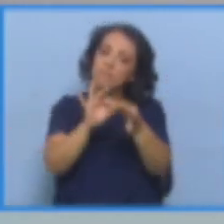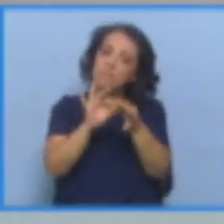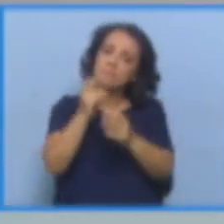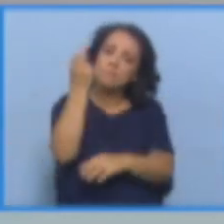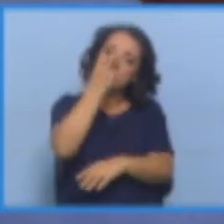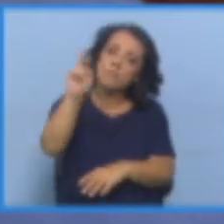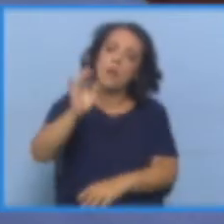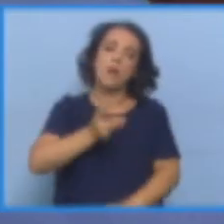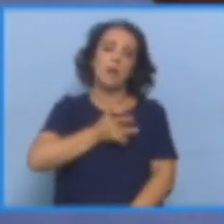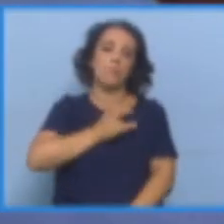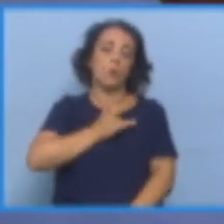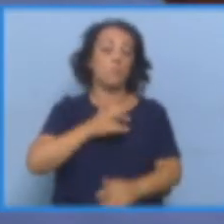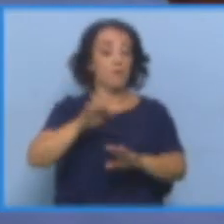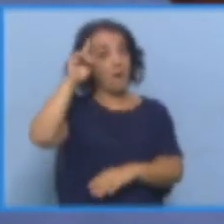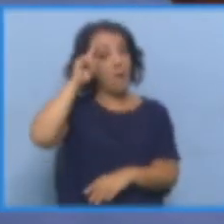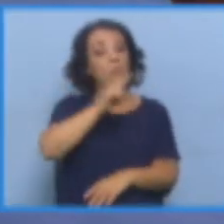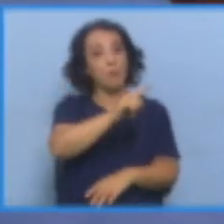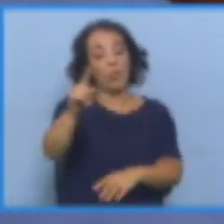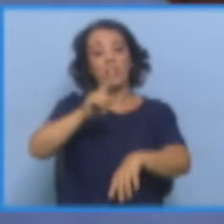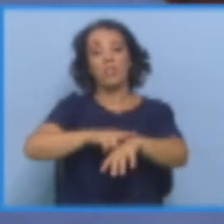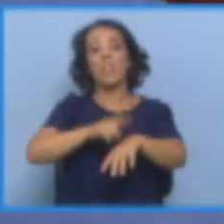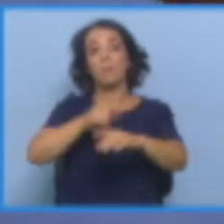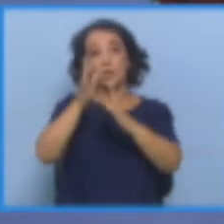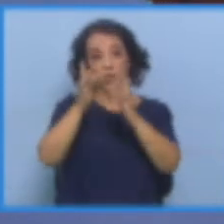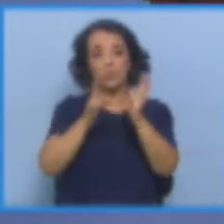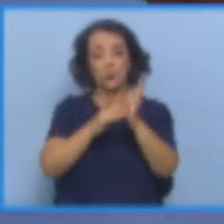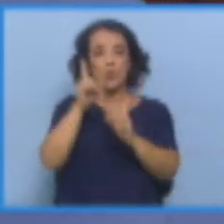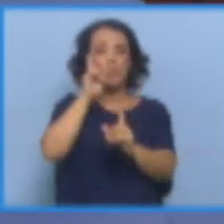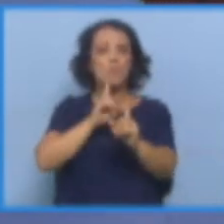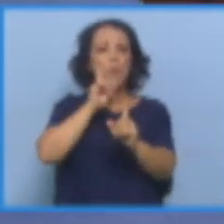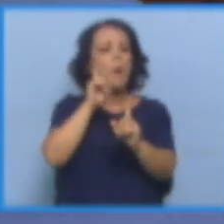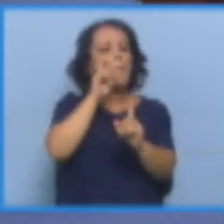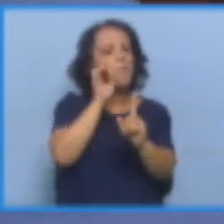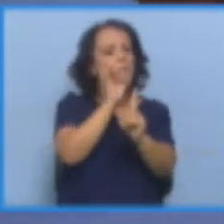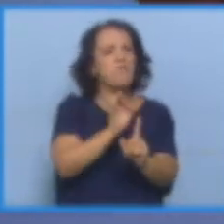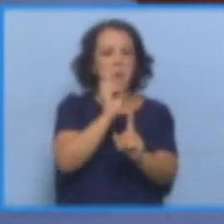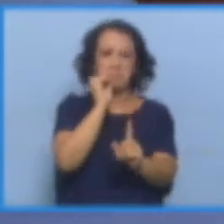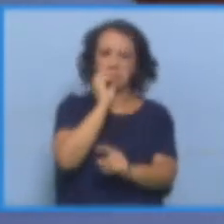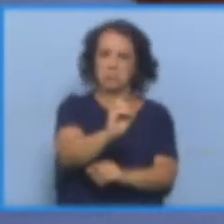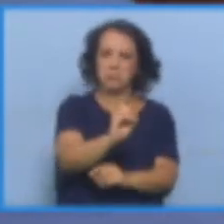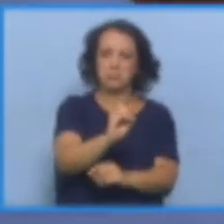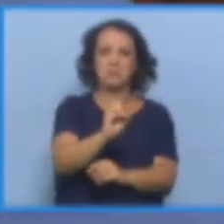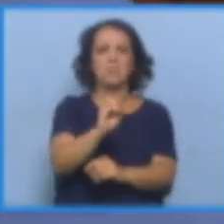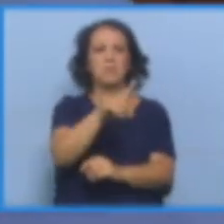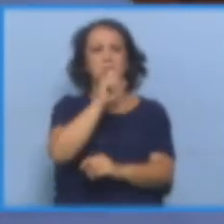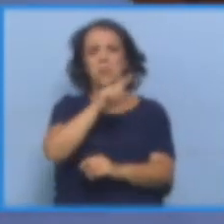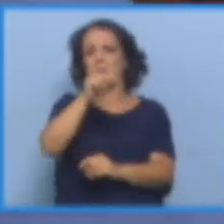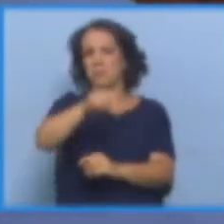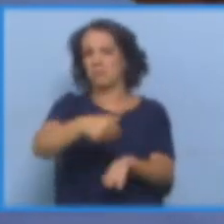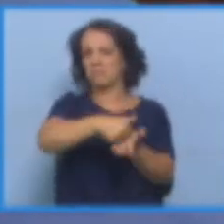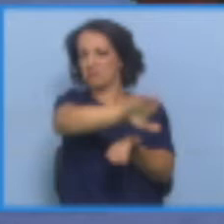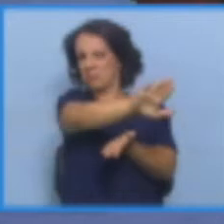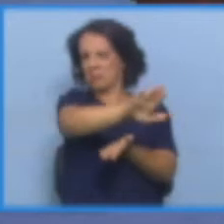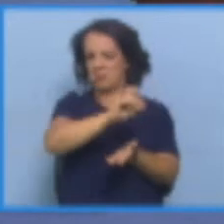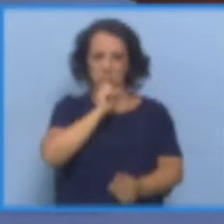E sabemos como no tempo de Jesus as mulheres estavam completamente desprotegidas, por qualquer coisa podiam de facto ser despedidas e